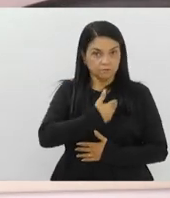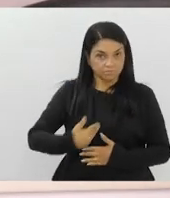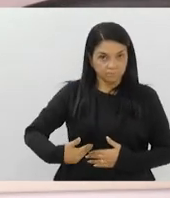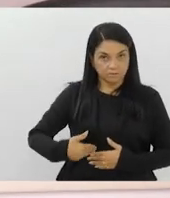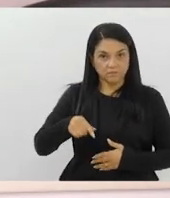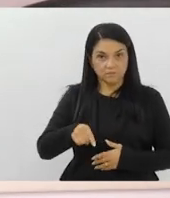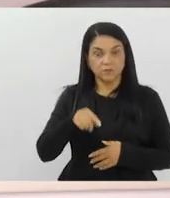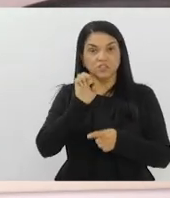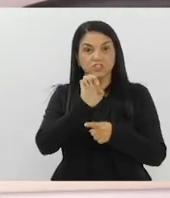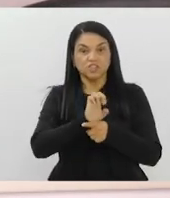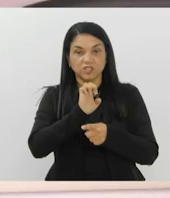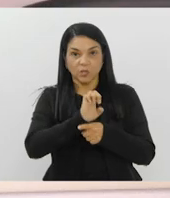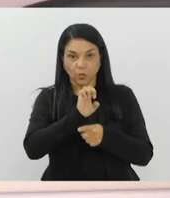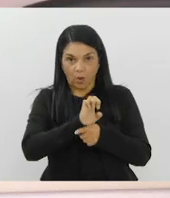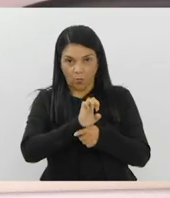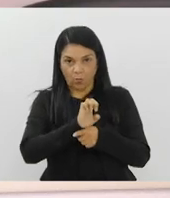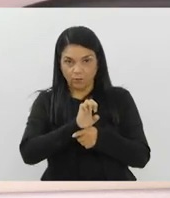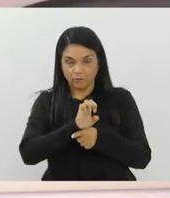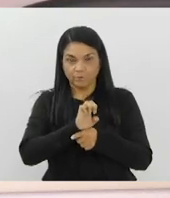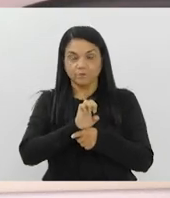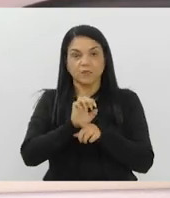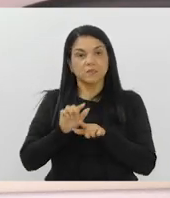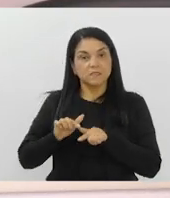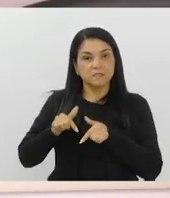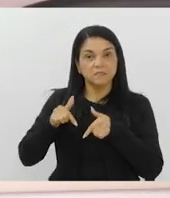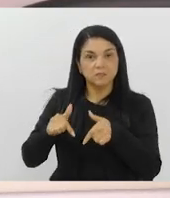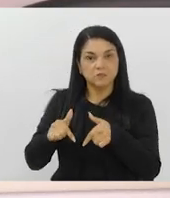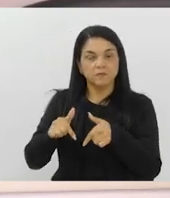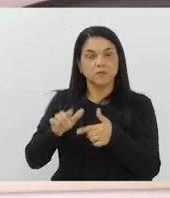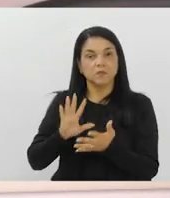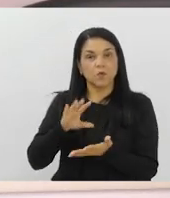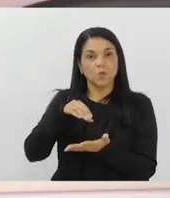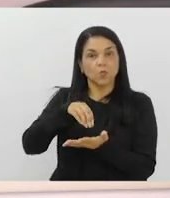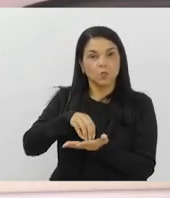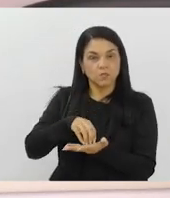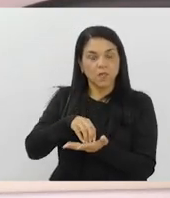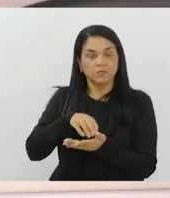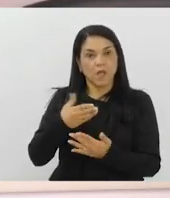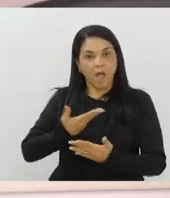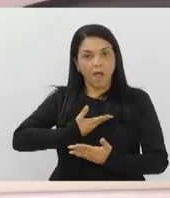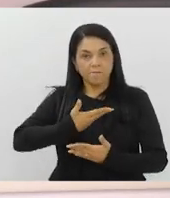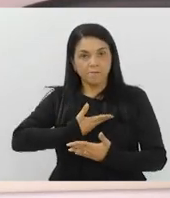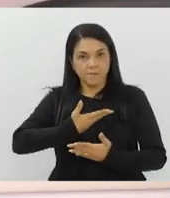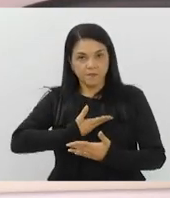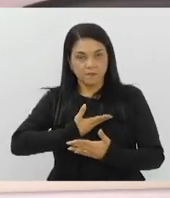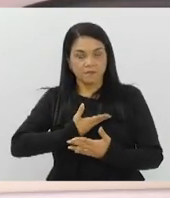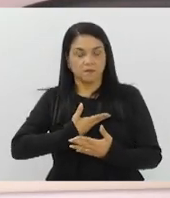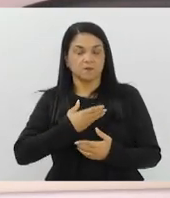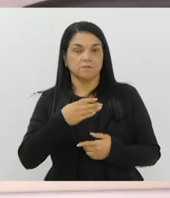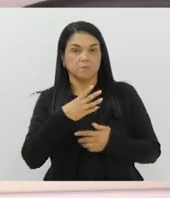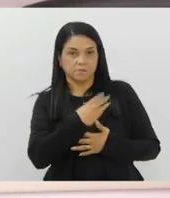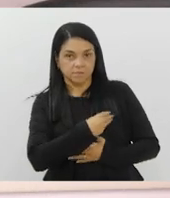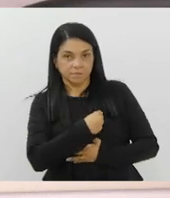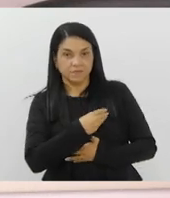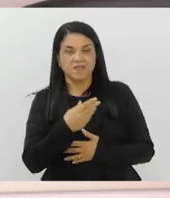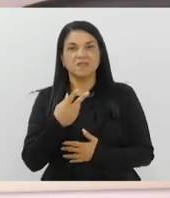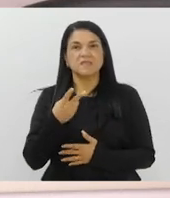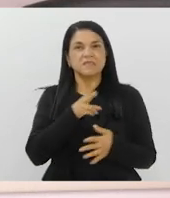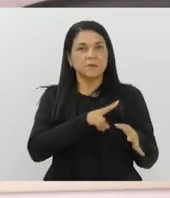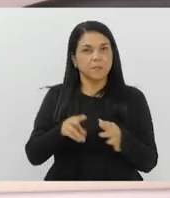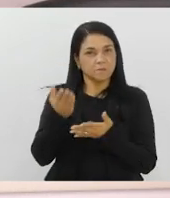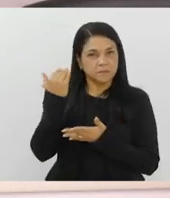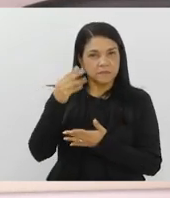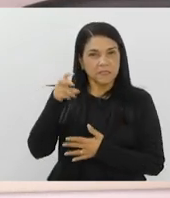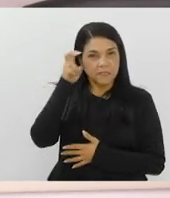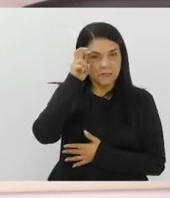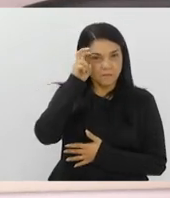exclusivamente estadual, que é a iniciativa da Unidade Básica Amiga da Amamentação. Na semana passada, na última quinta-feira, nós